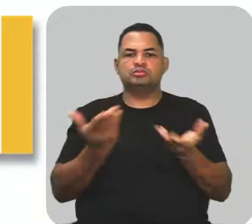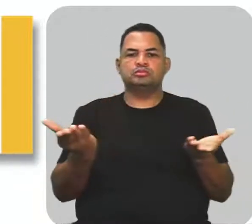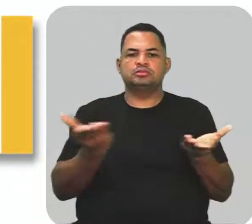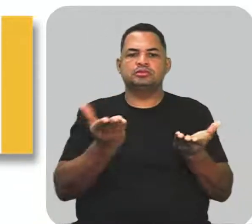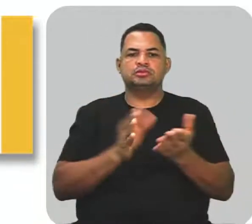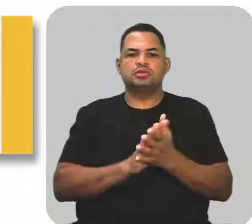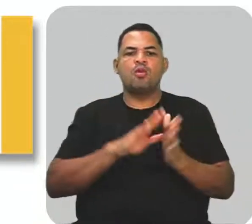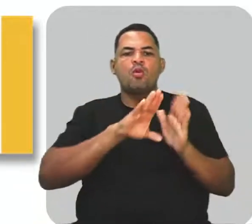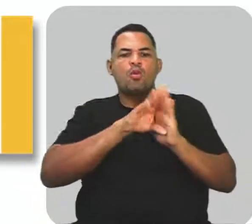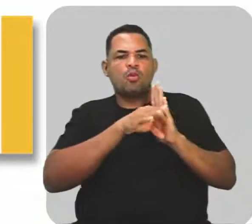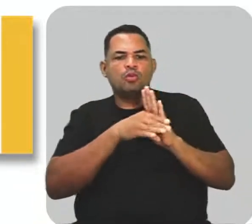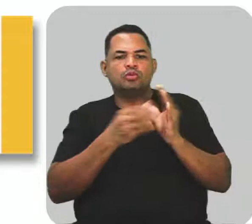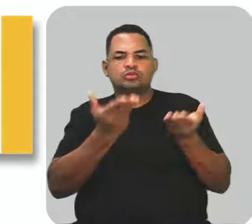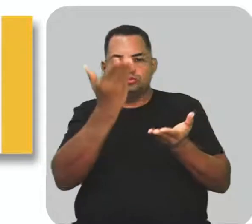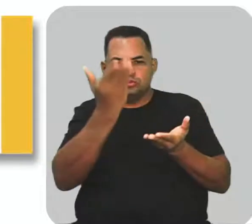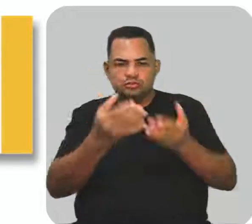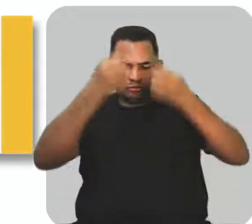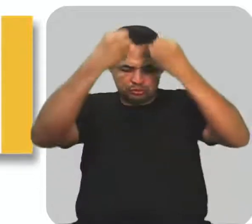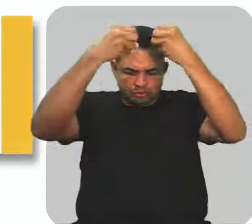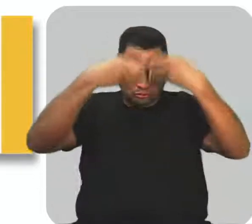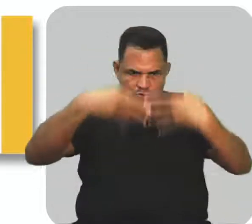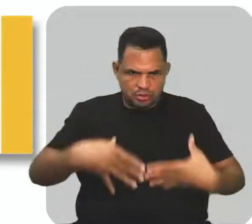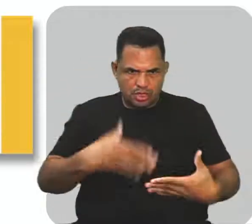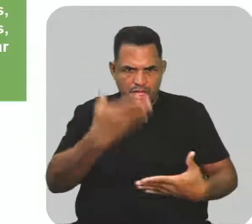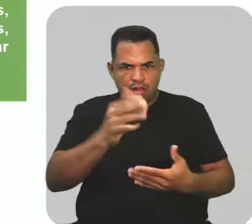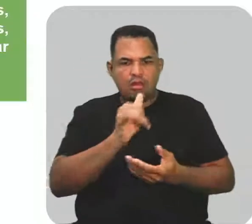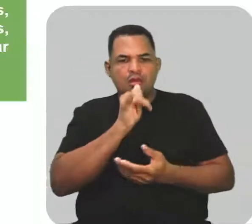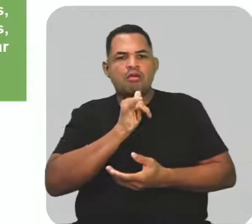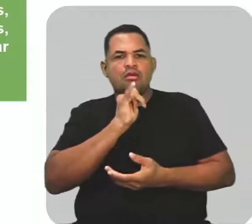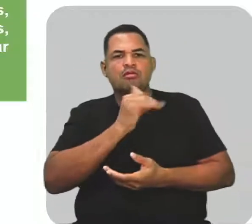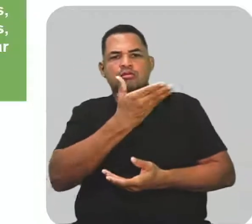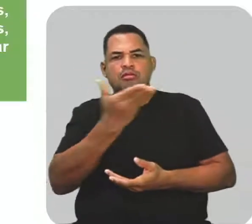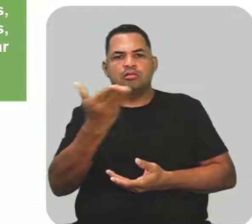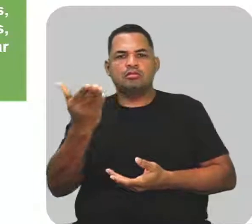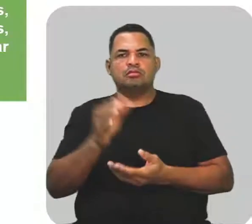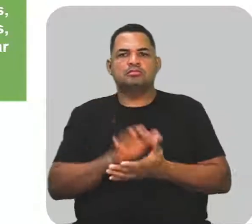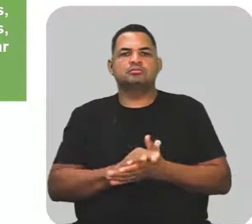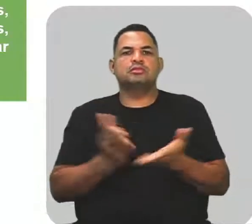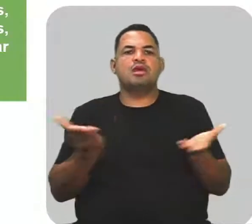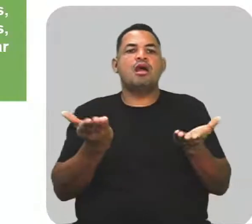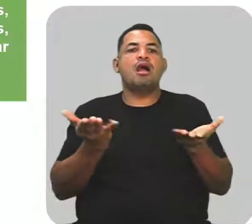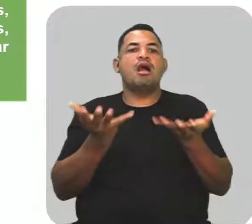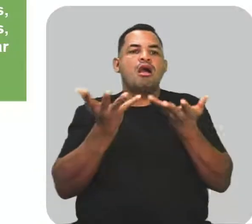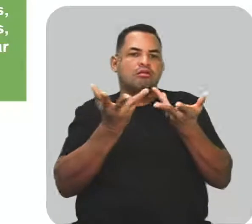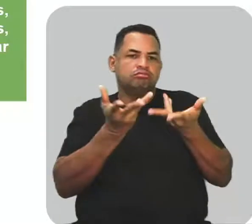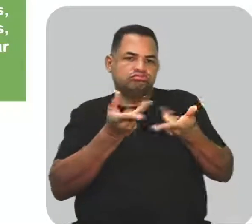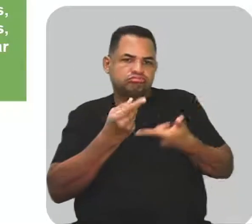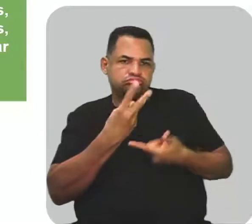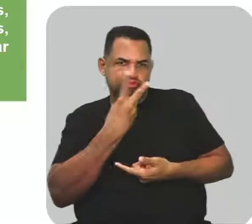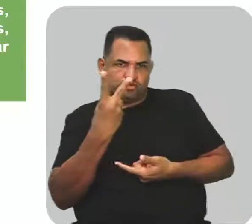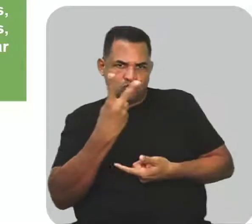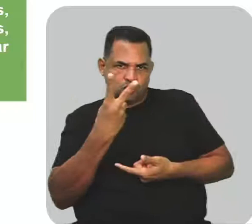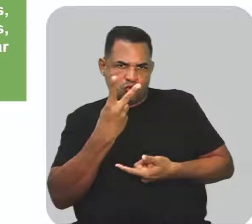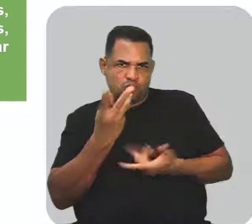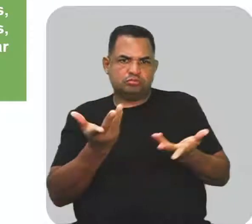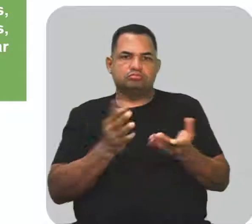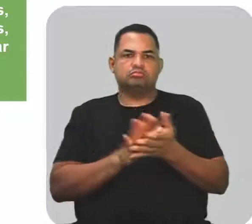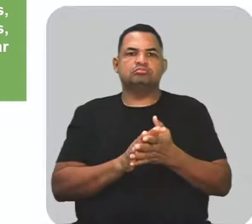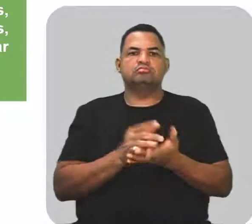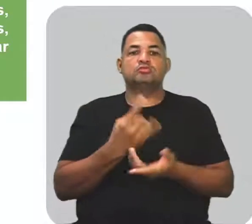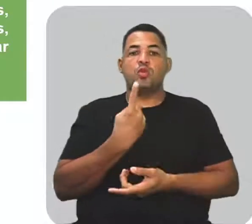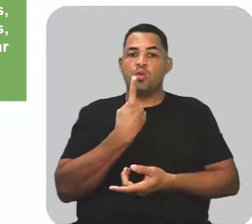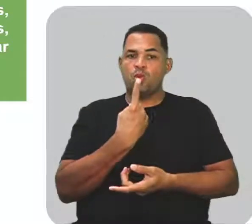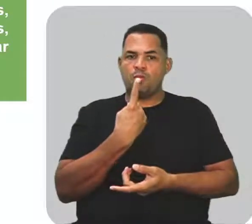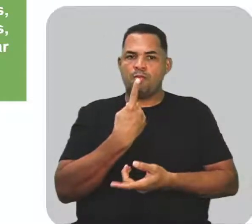vamos conceituar, vamos aí explicar dando exemplos. E essa aula tem duas habilidades. Habilidade